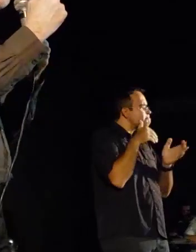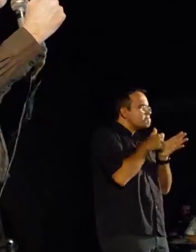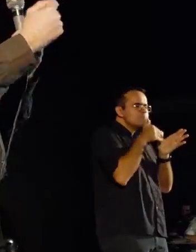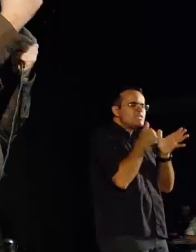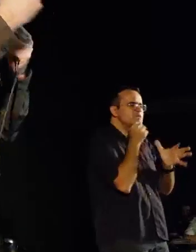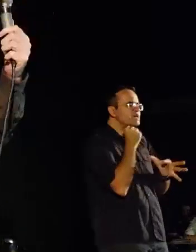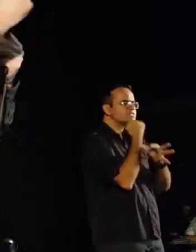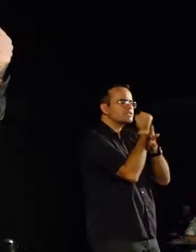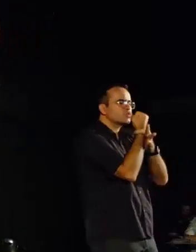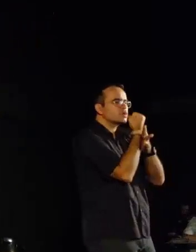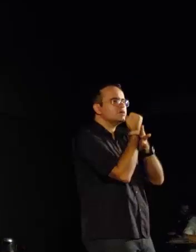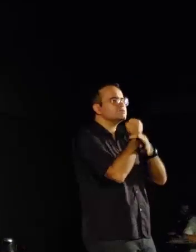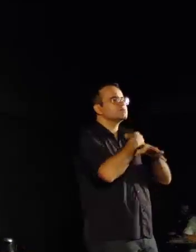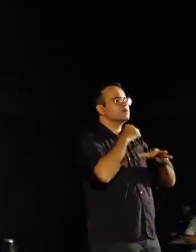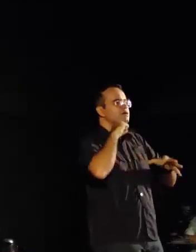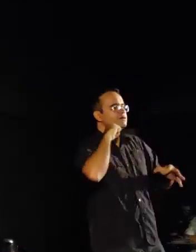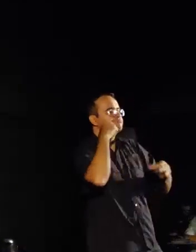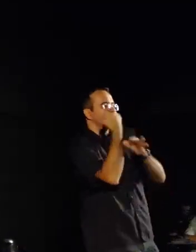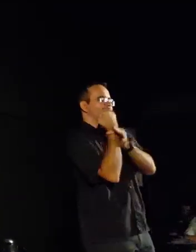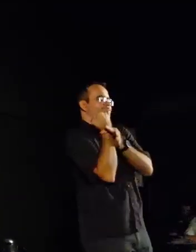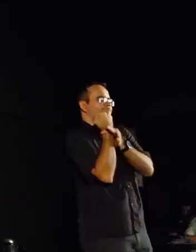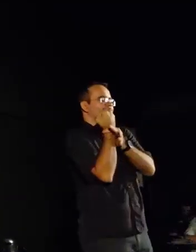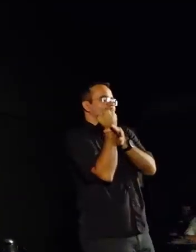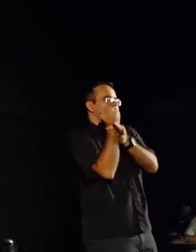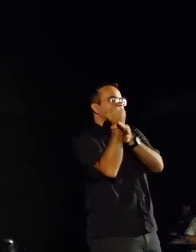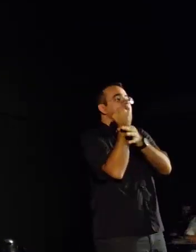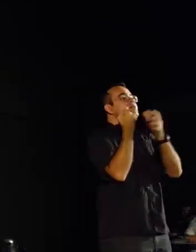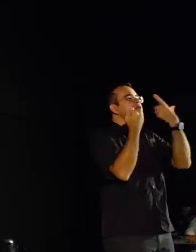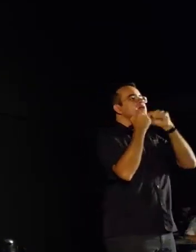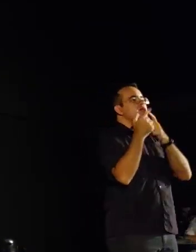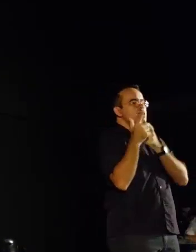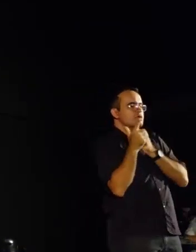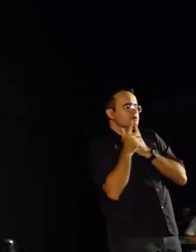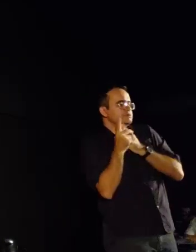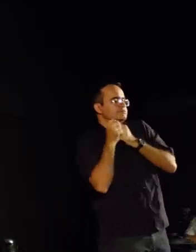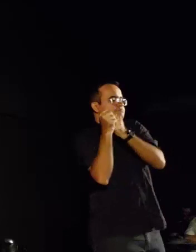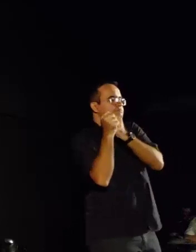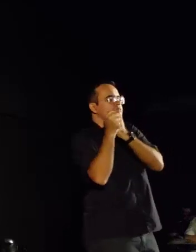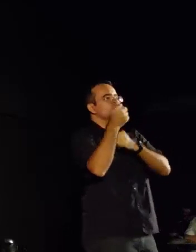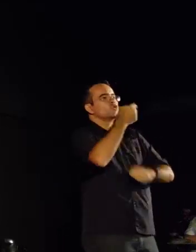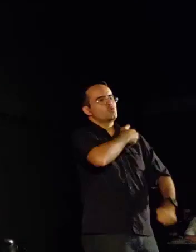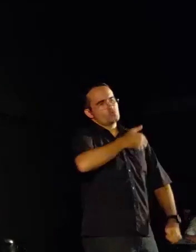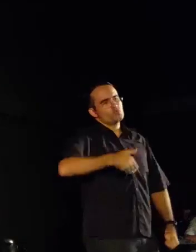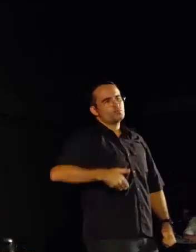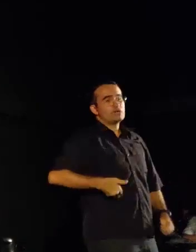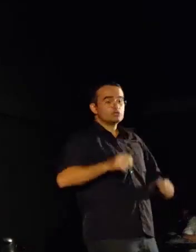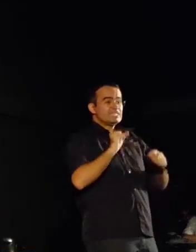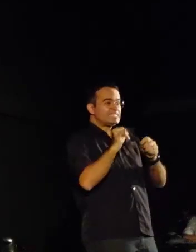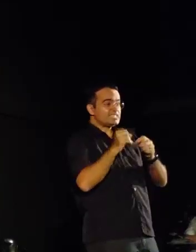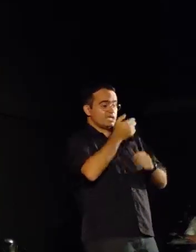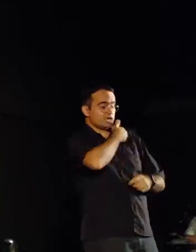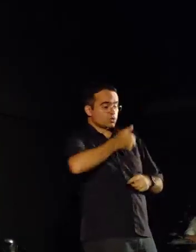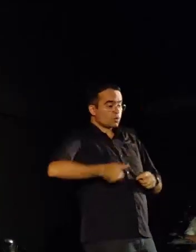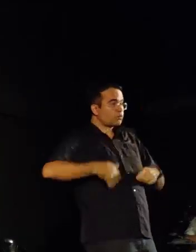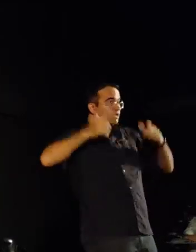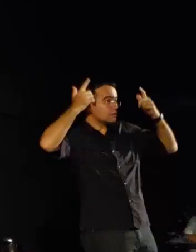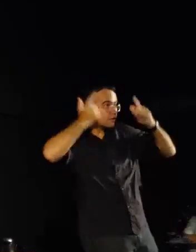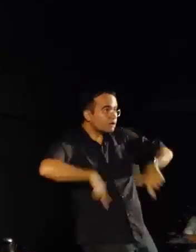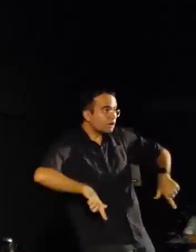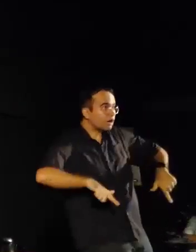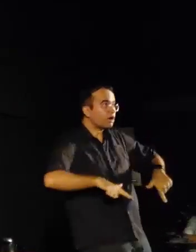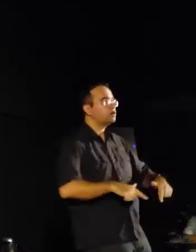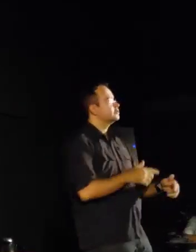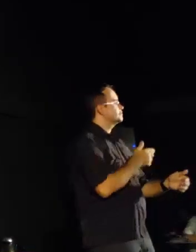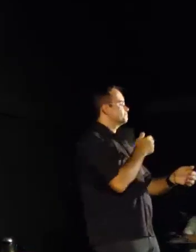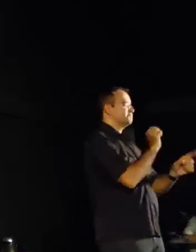processo, porque se não tiver, a espoliação será absoluta. Certo? Então é uma questão absolutamente racional. Quais as